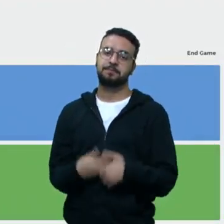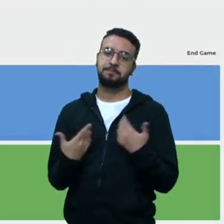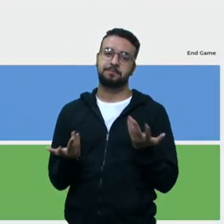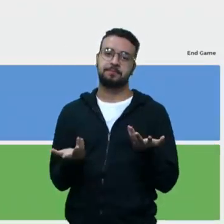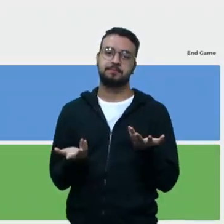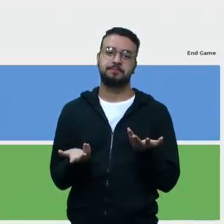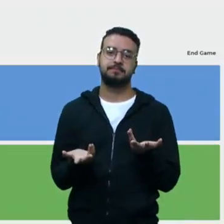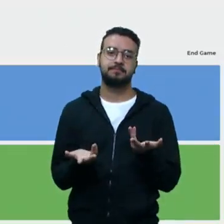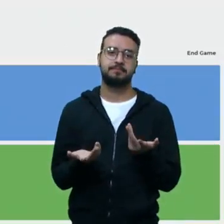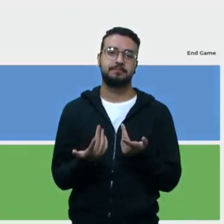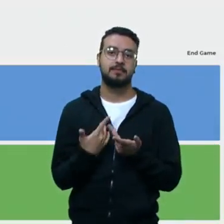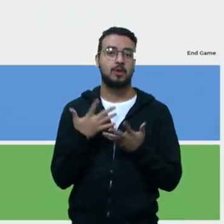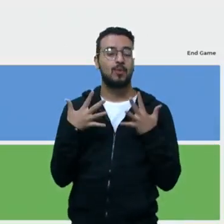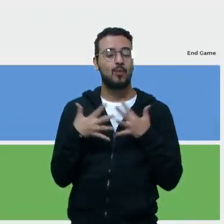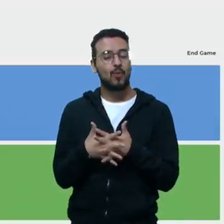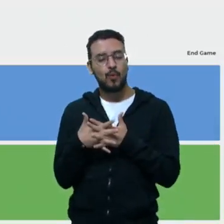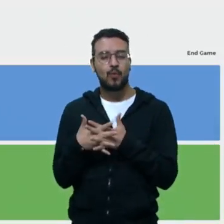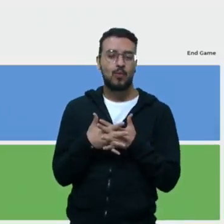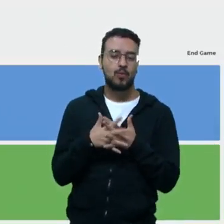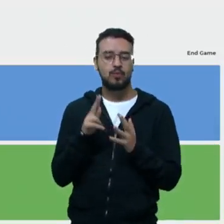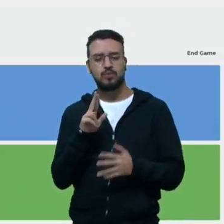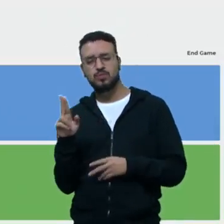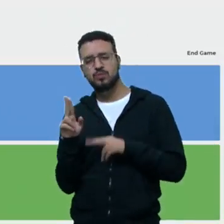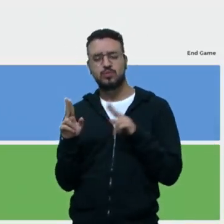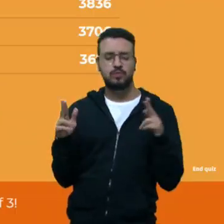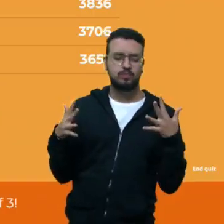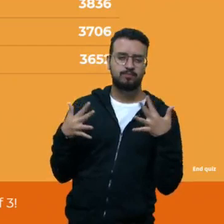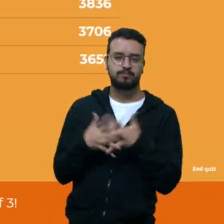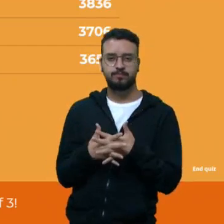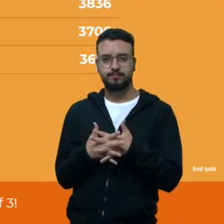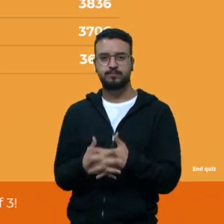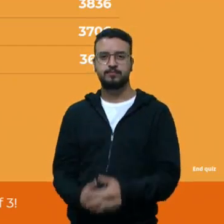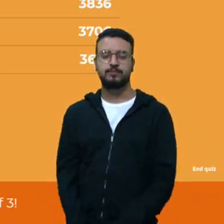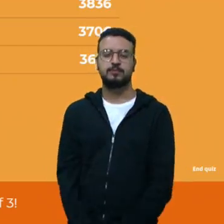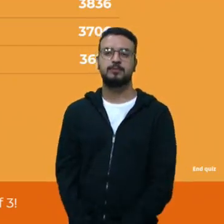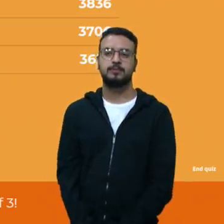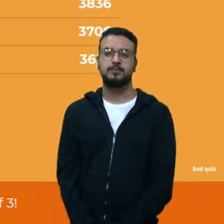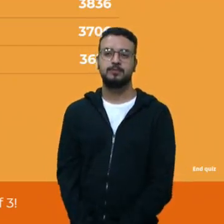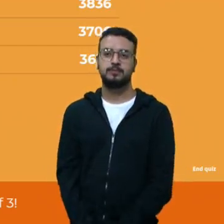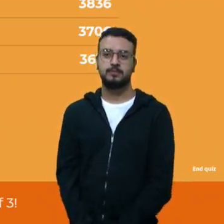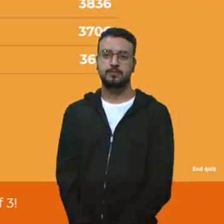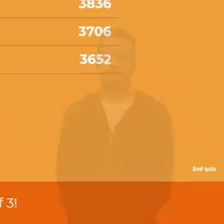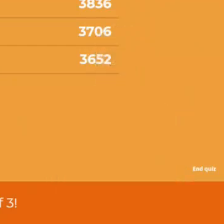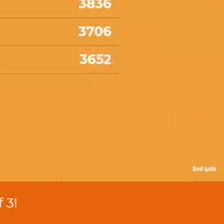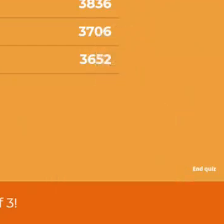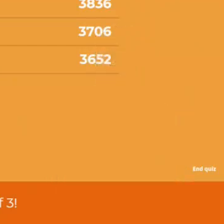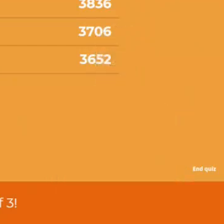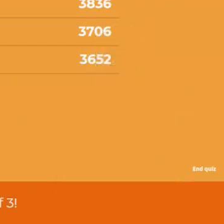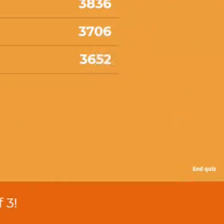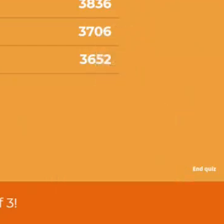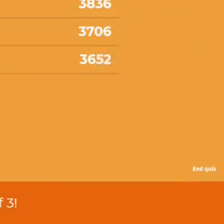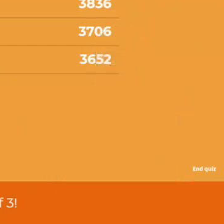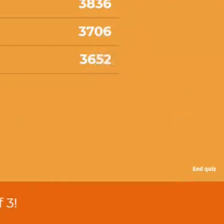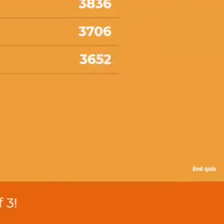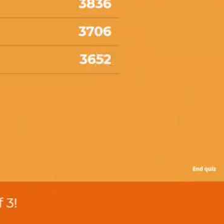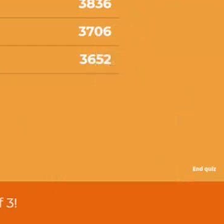Então, só não confundir os nomes aí. Agora o Aegon está na frente